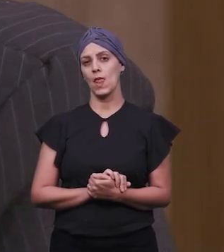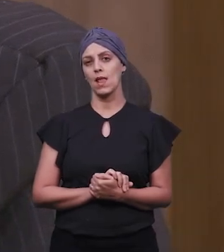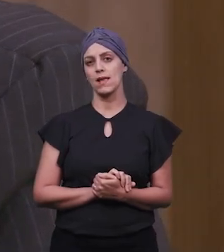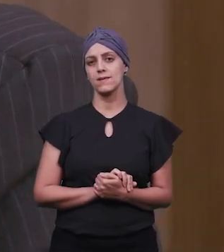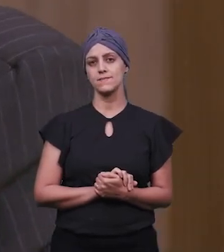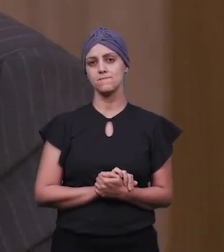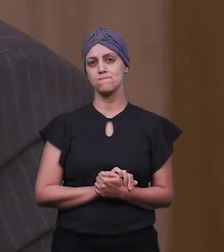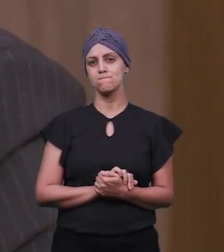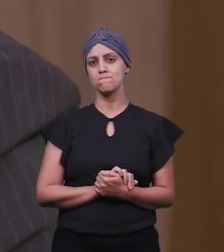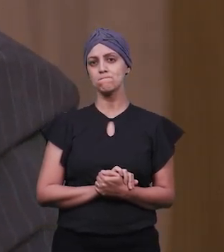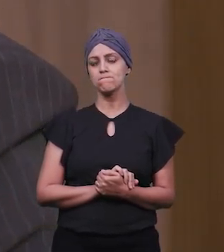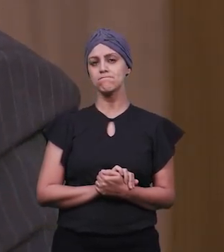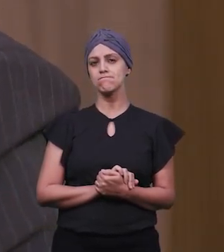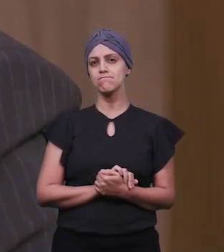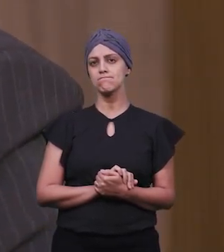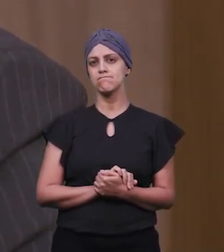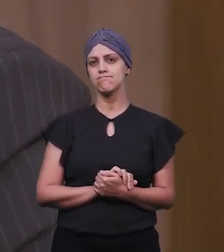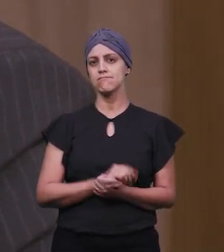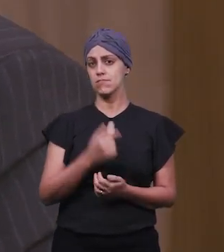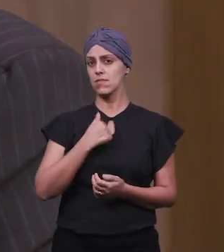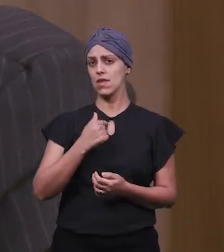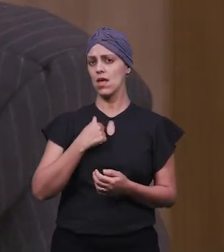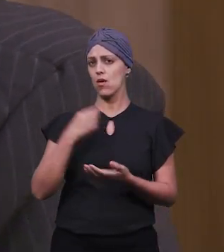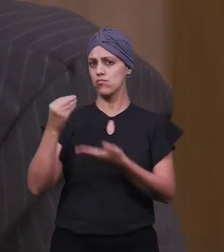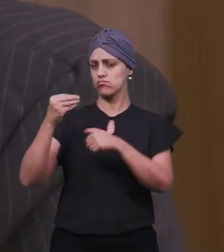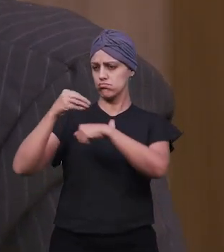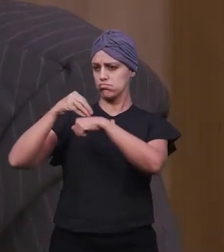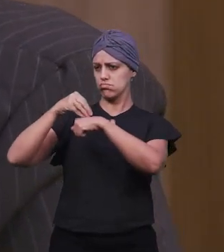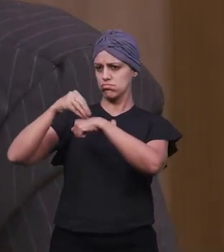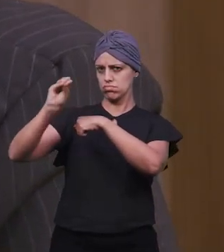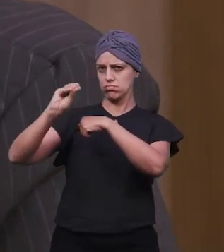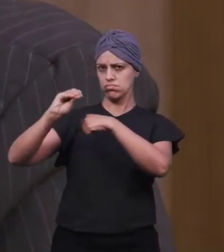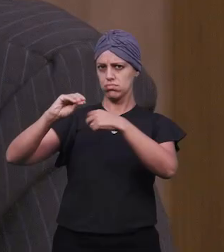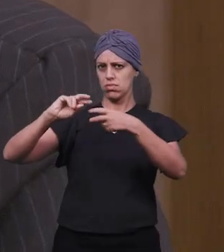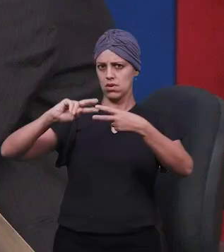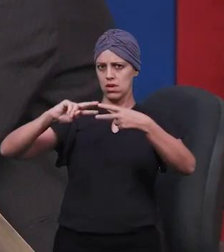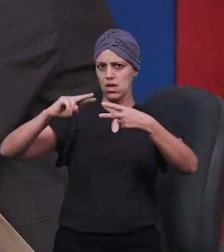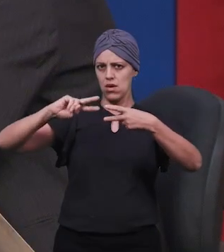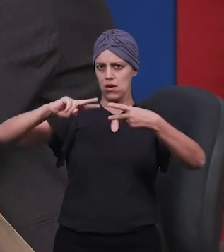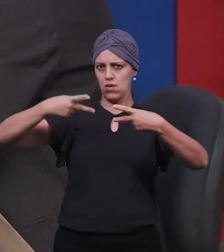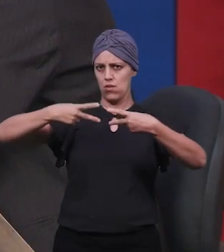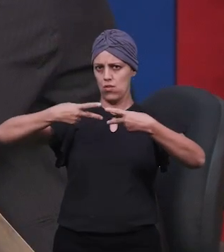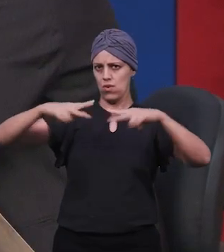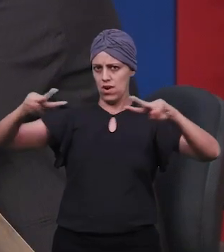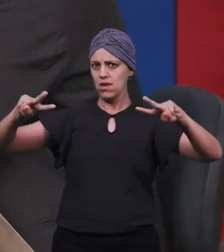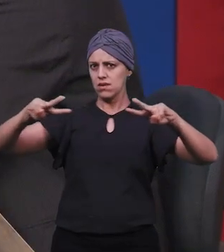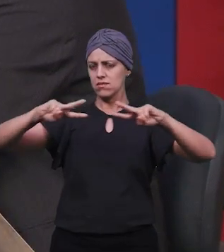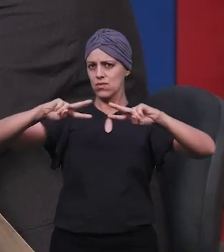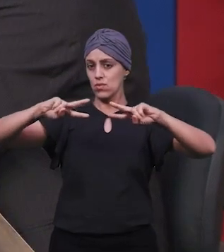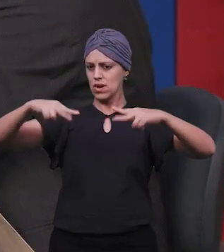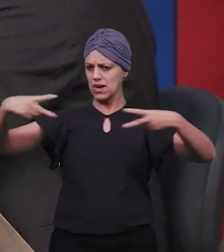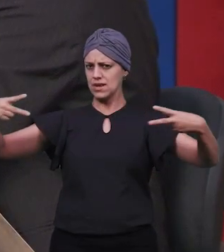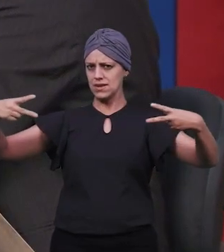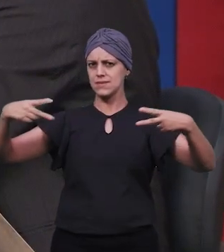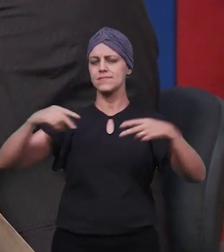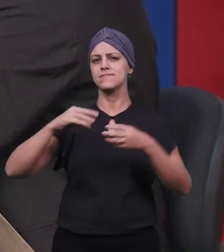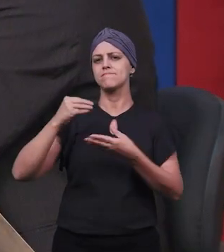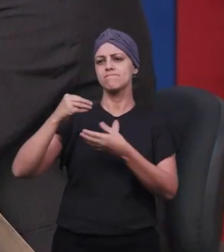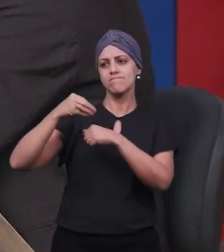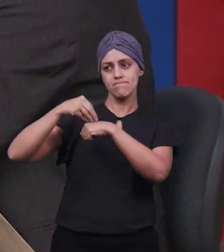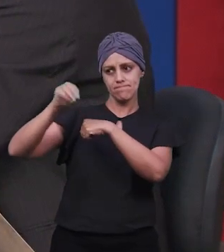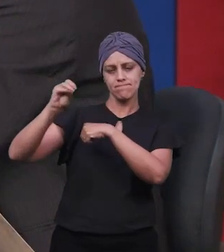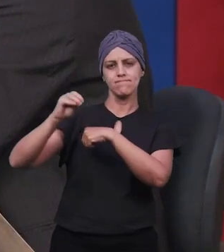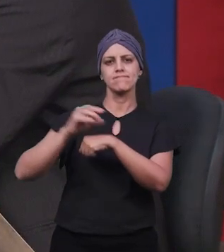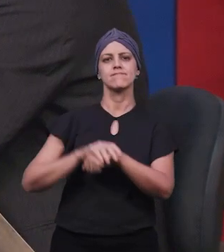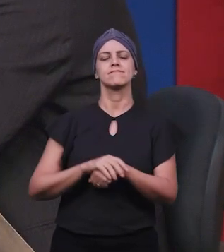eu tinha enviado o link para ela, para poder ela assistir o culto, e porque o telefone fica registrado, né? Aí